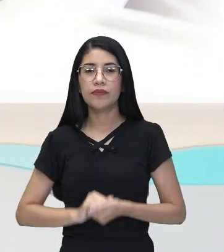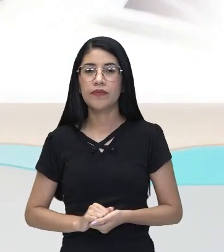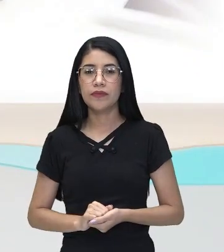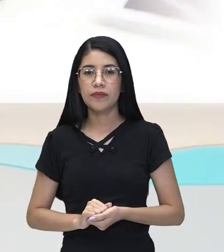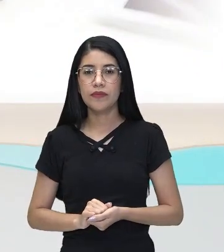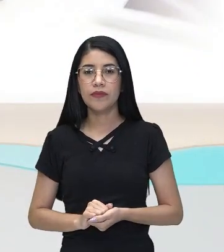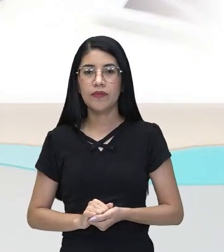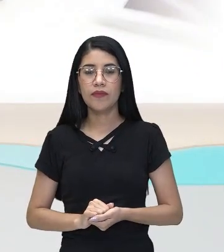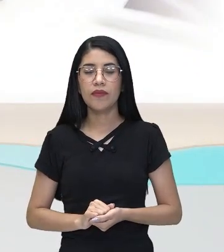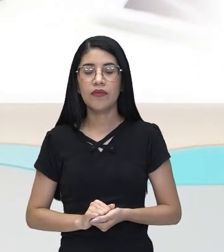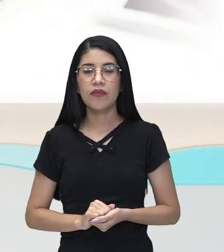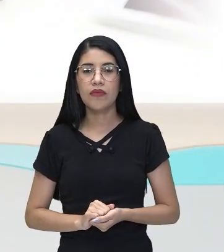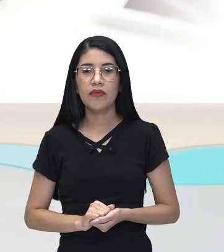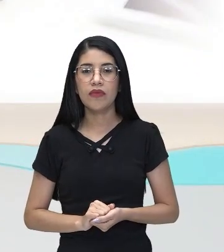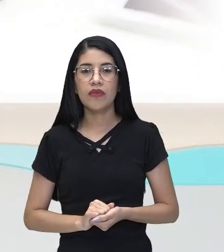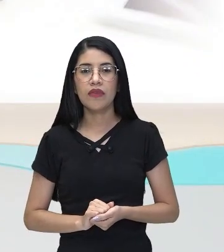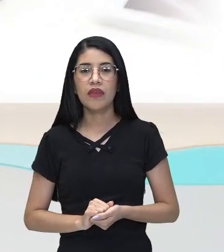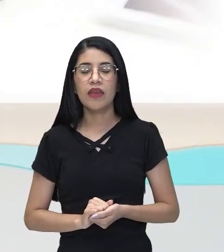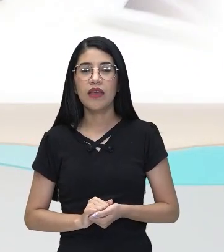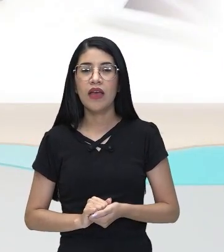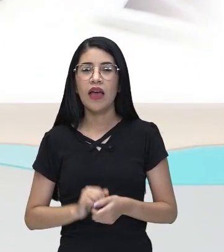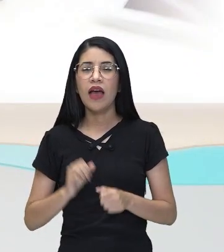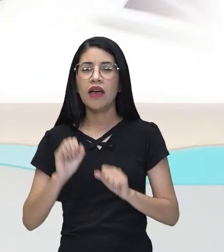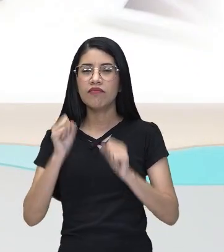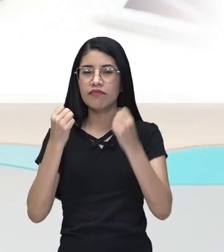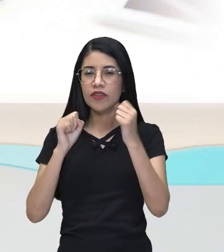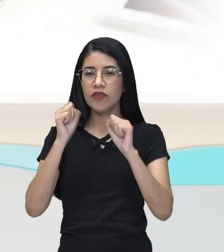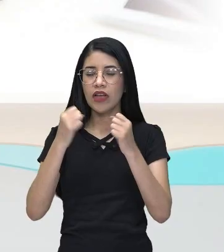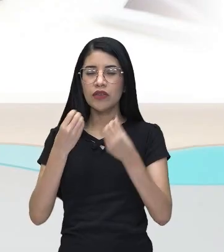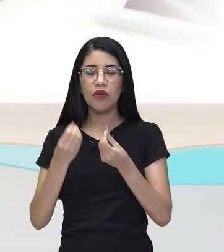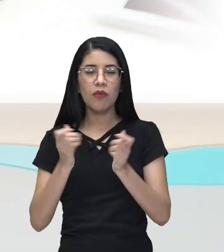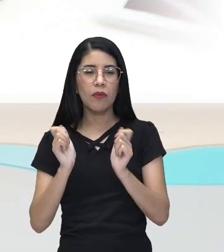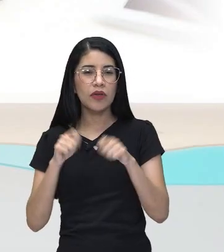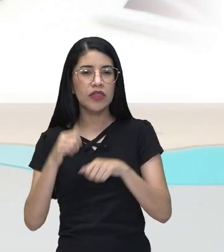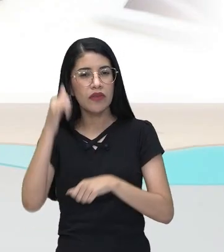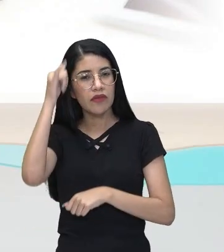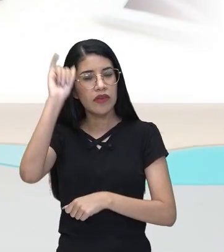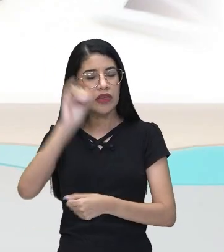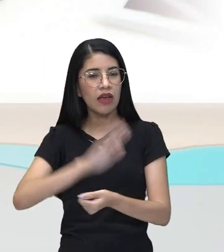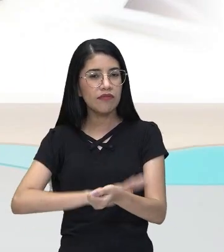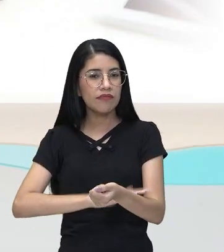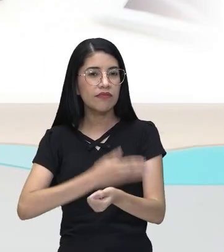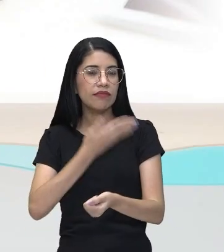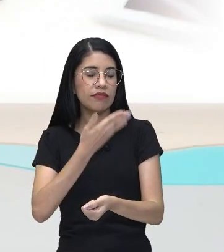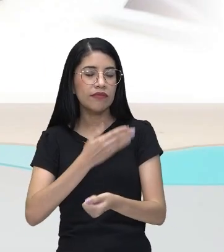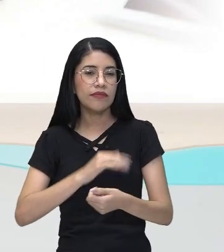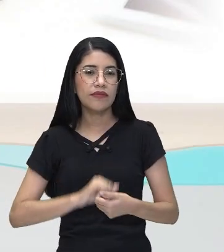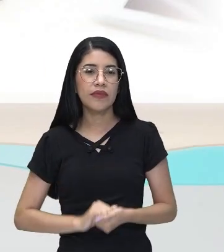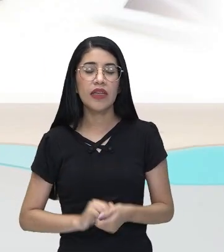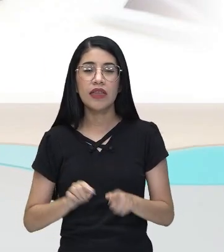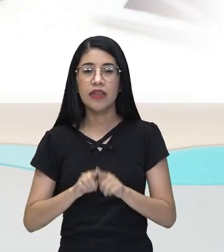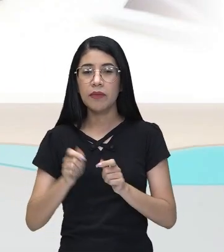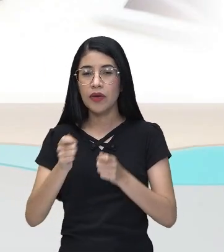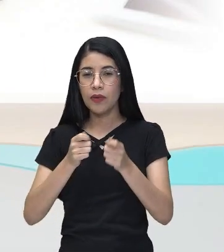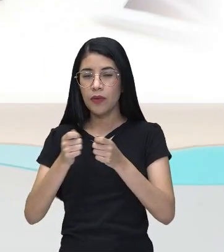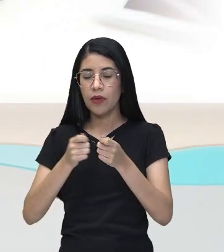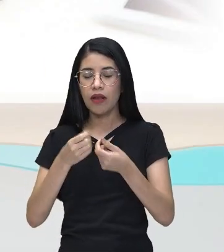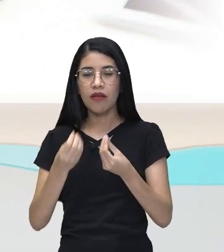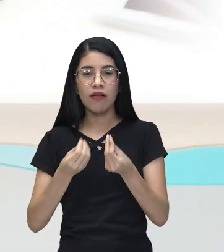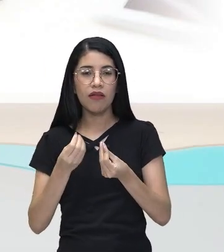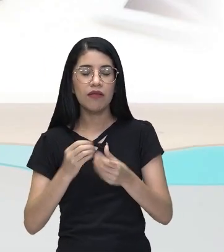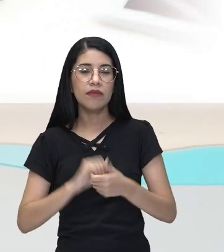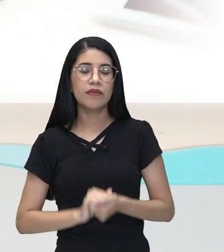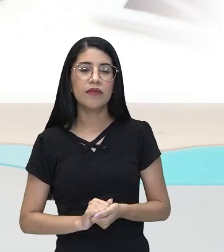Tá aí, ó. Como a atividade física pode ajudar no controle da pressão arterial, né? Professor, como é que eu vou fazer